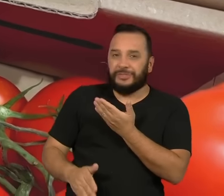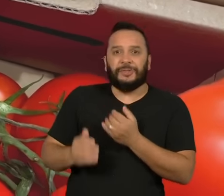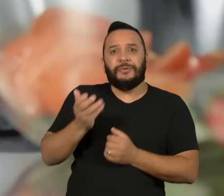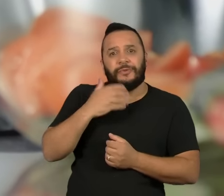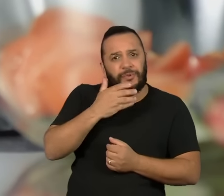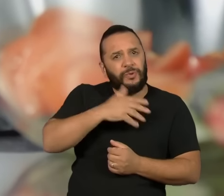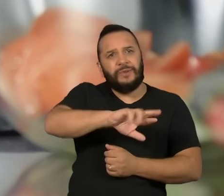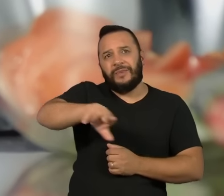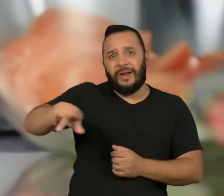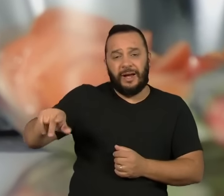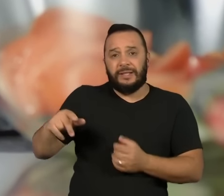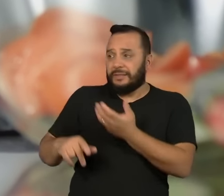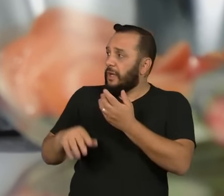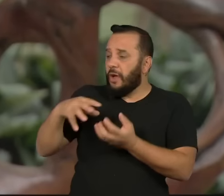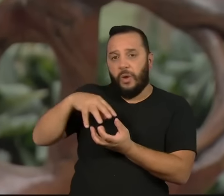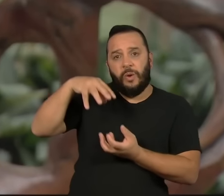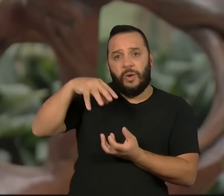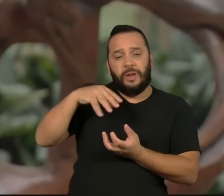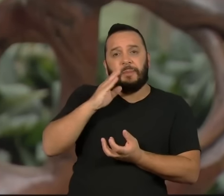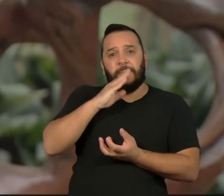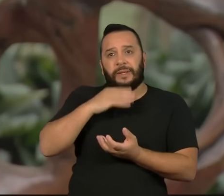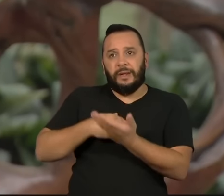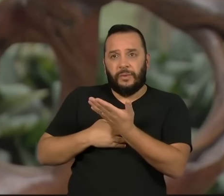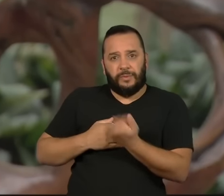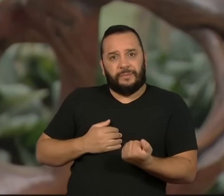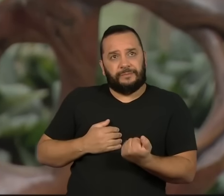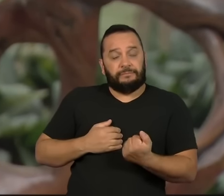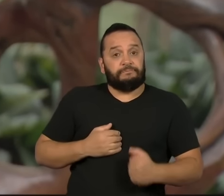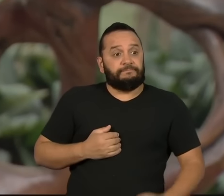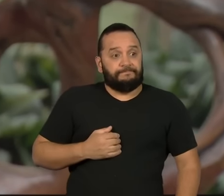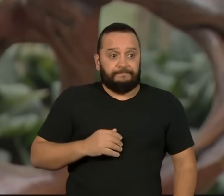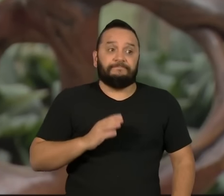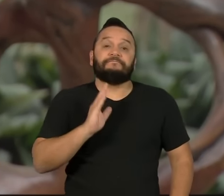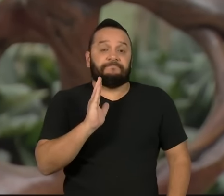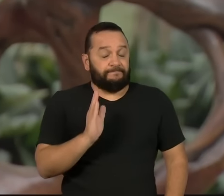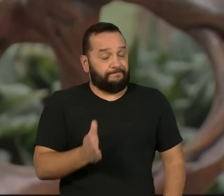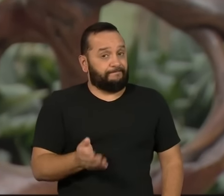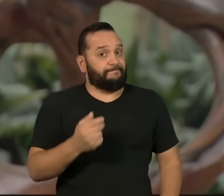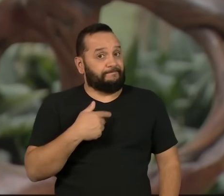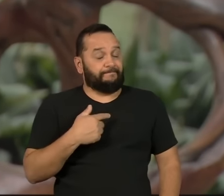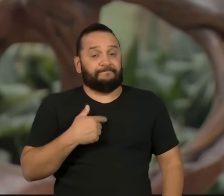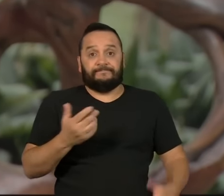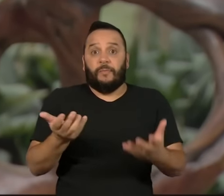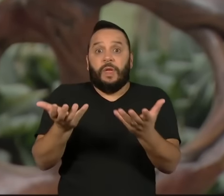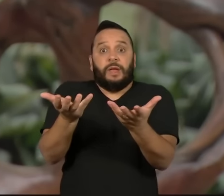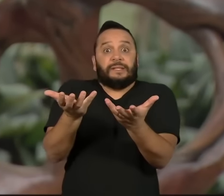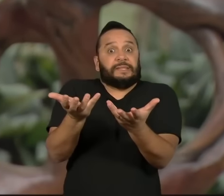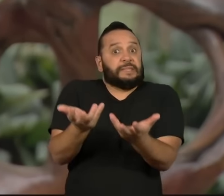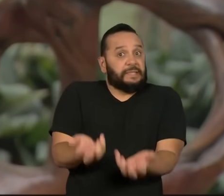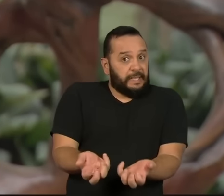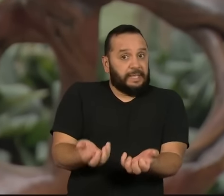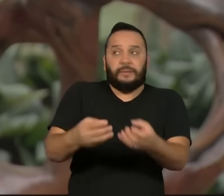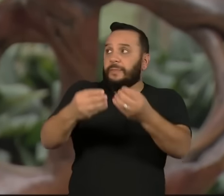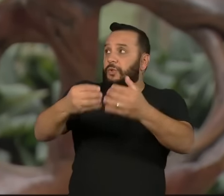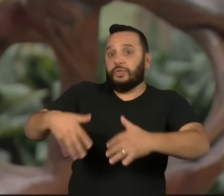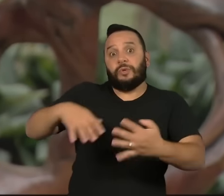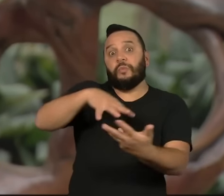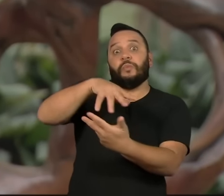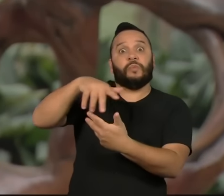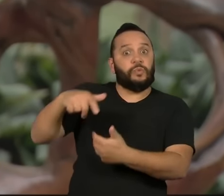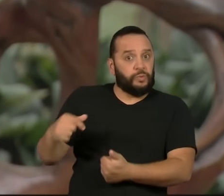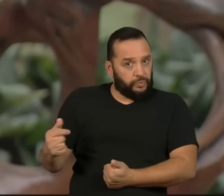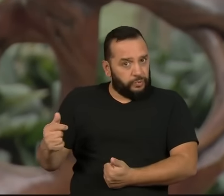frutas, pimentões. A seca é uma catástrofe global em câmera lenta. O alerta é de